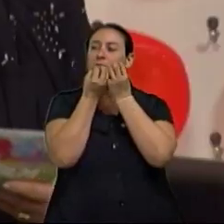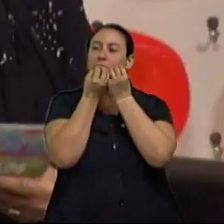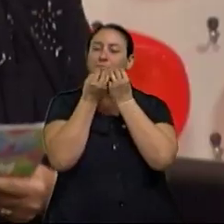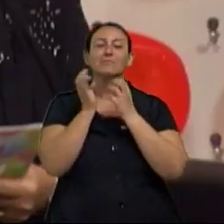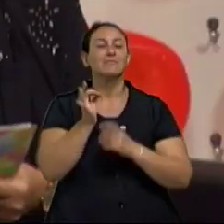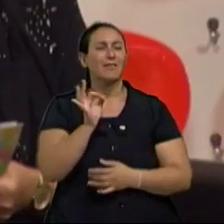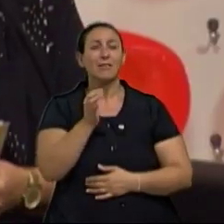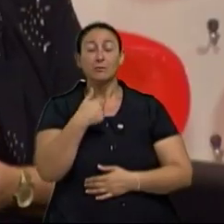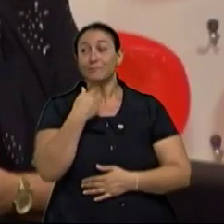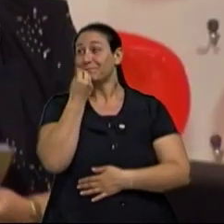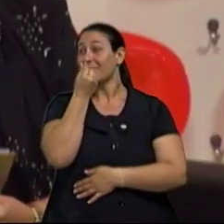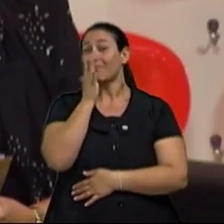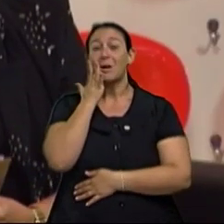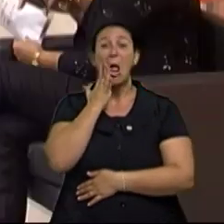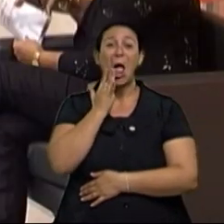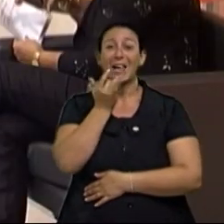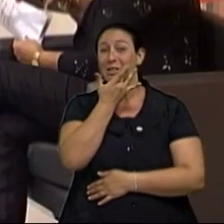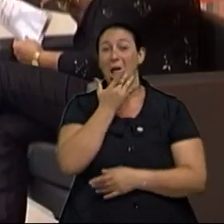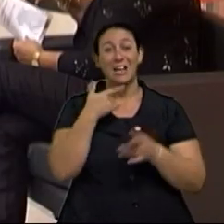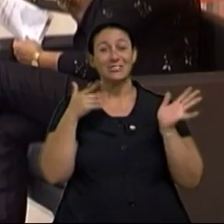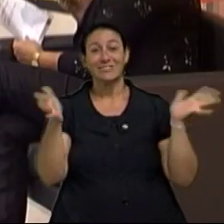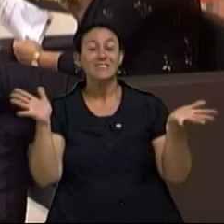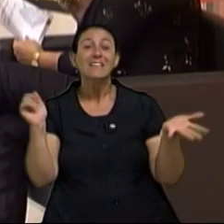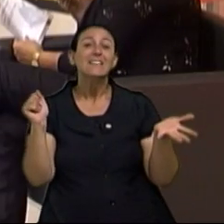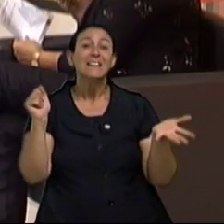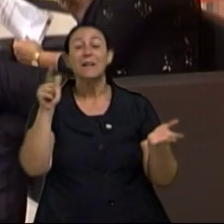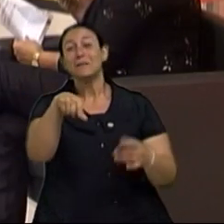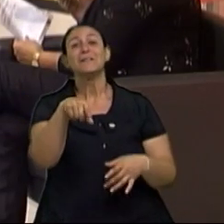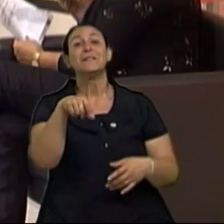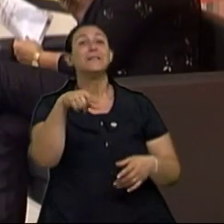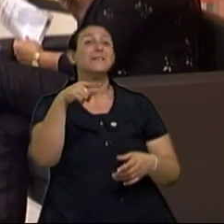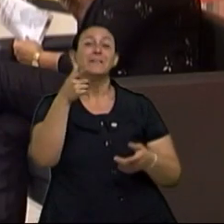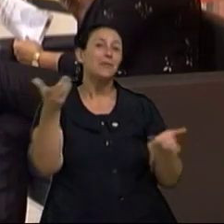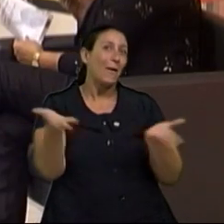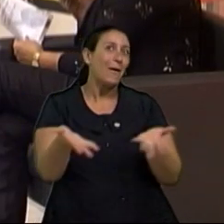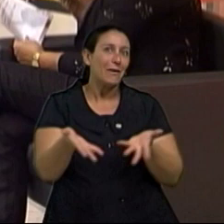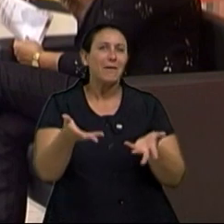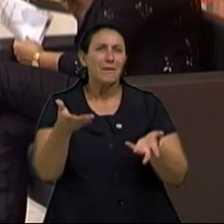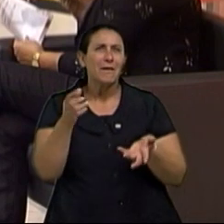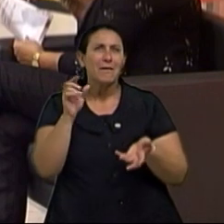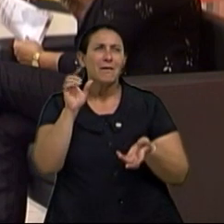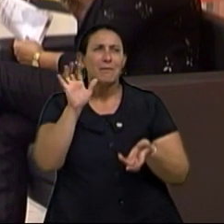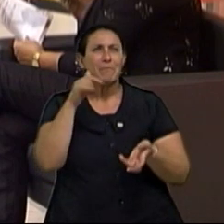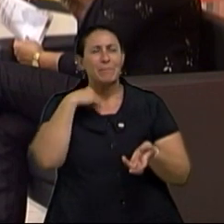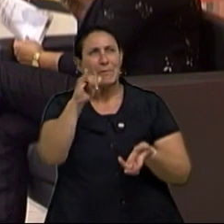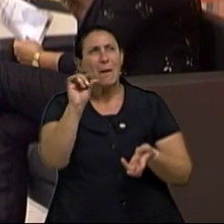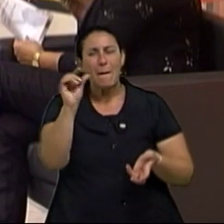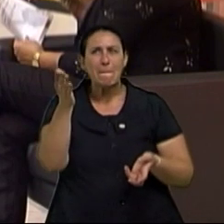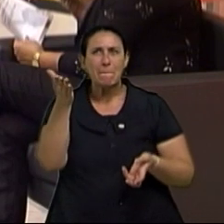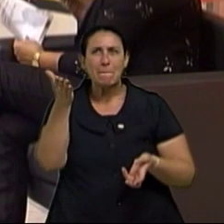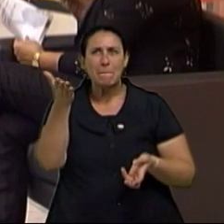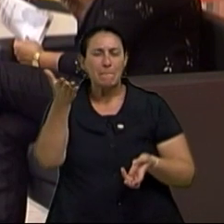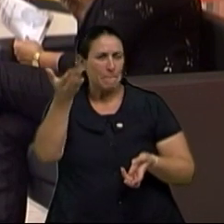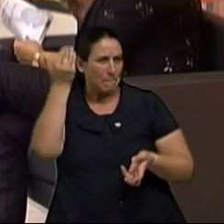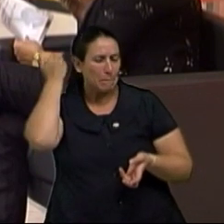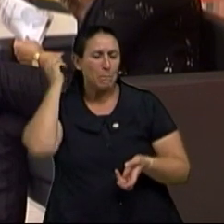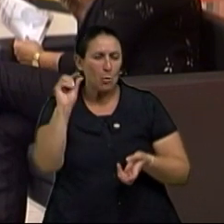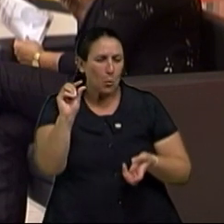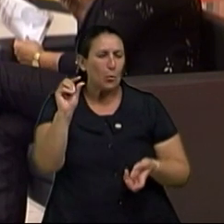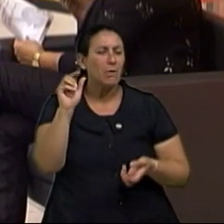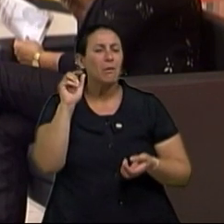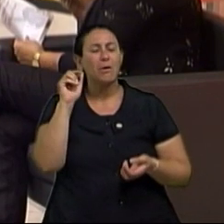o gostinho aqui, ó. Ah, eu gostaria de fazer uma... Até pouco tempo atrás, o grande...